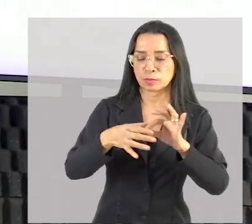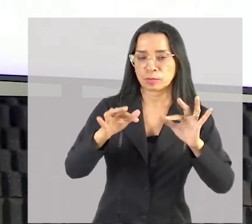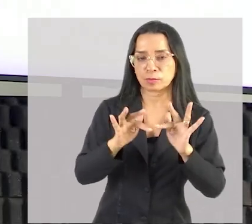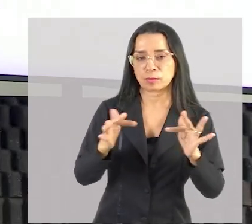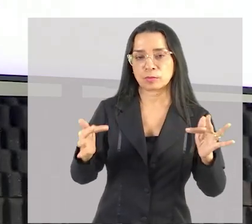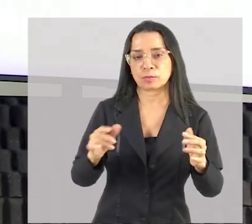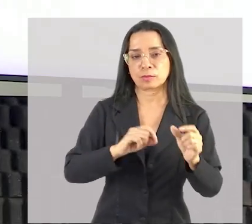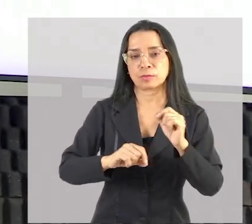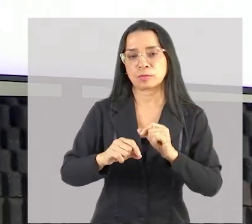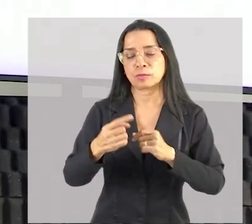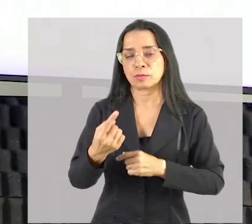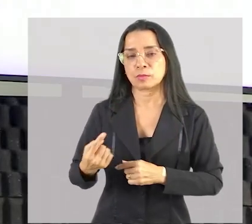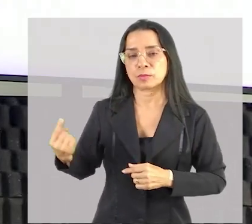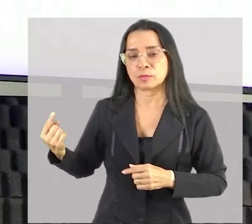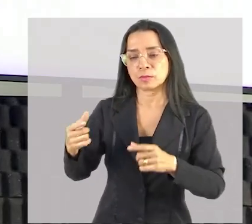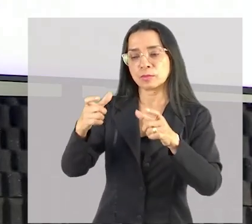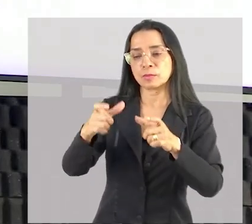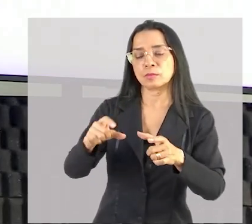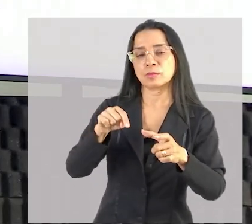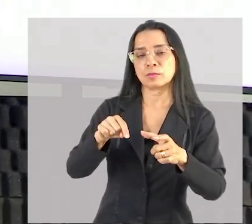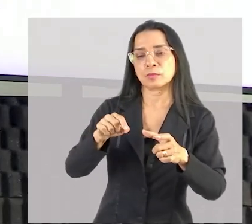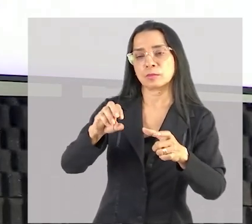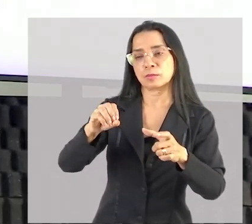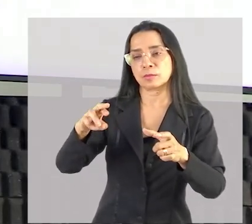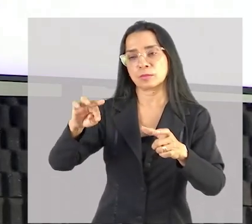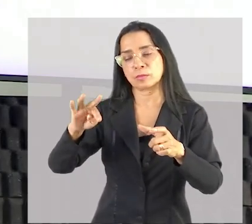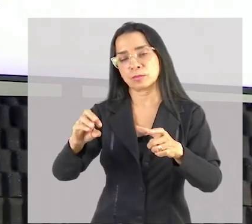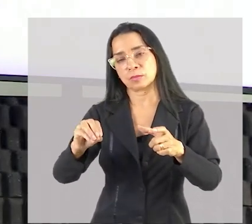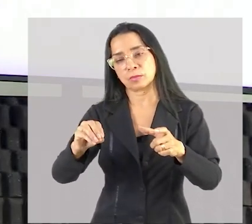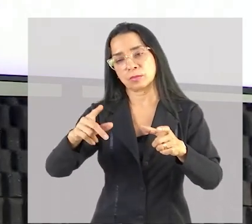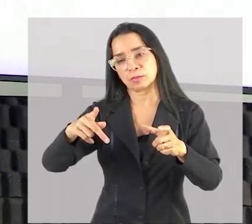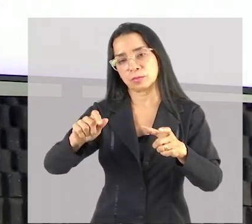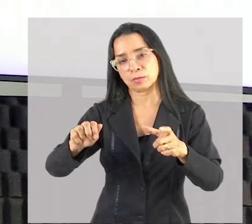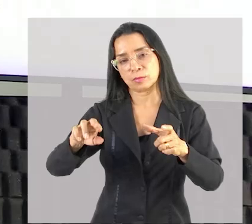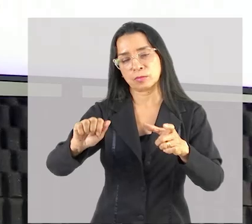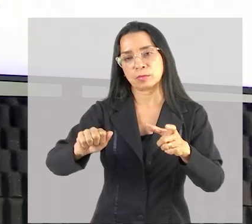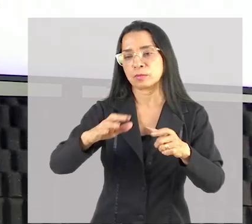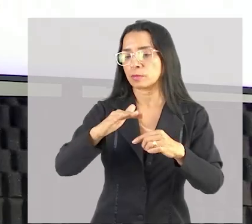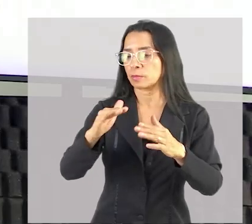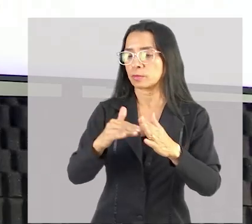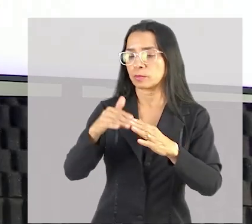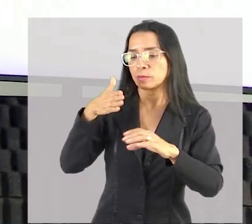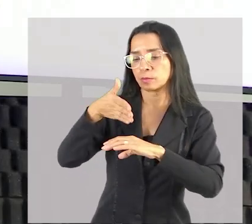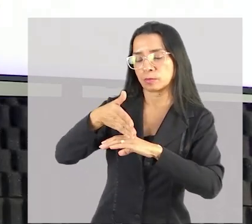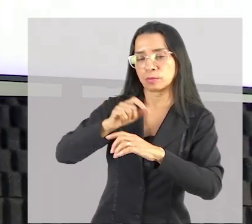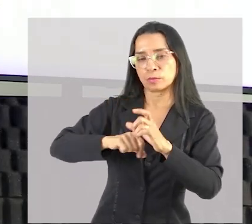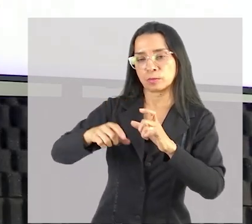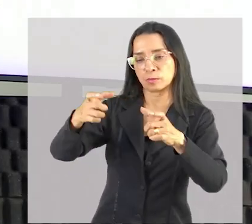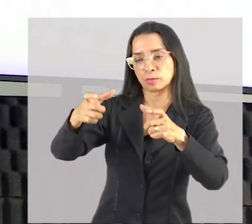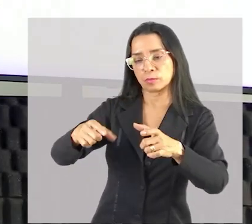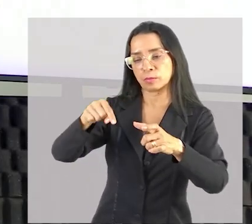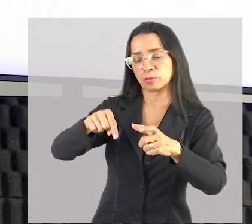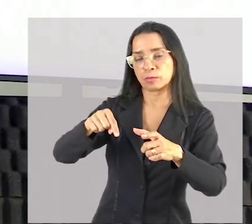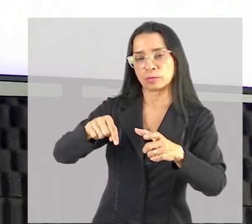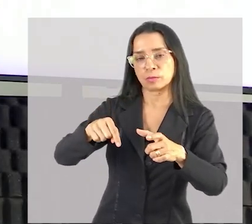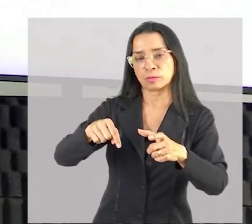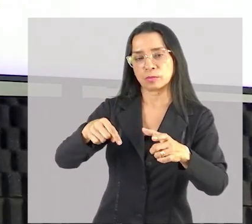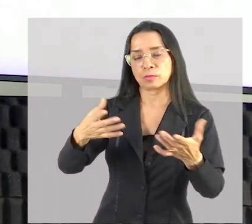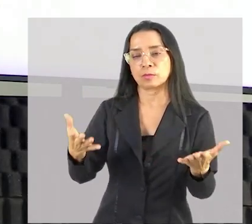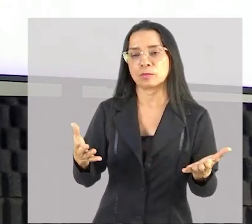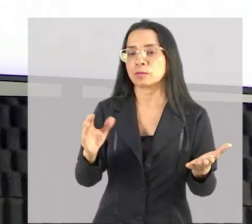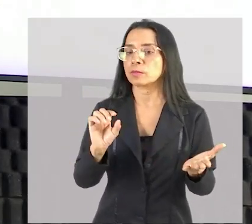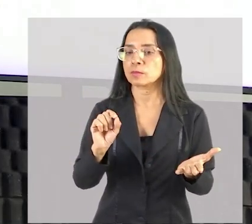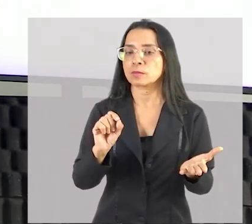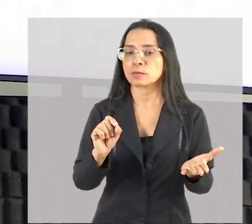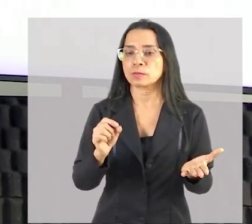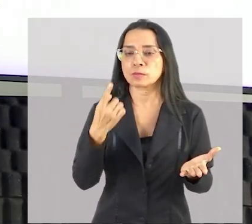simples, ele vai orientar na posição ortopara. Ah, todo mundo entrou na posição ortopara. Então,